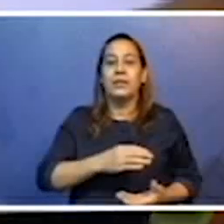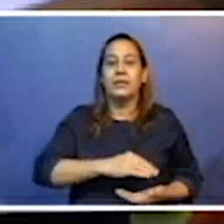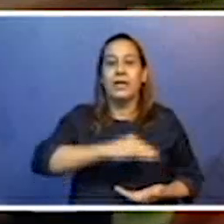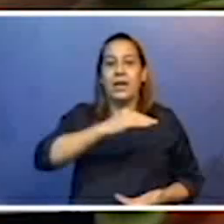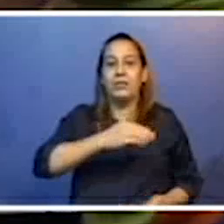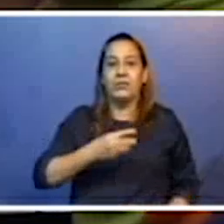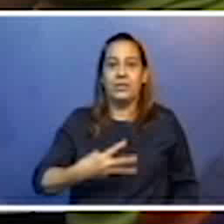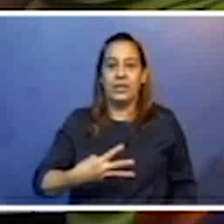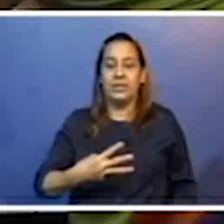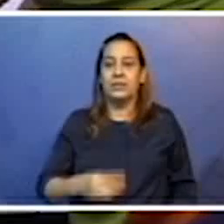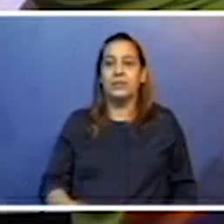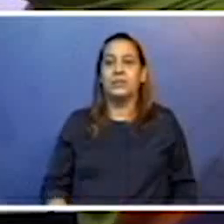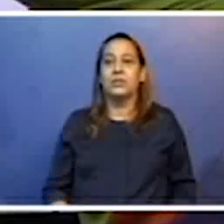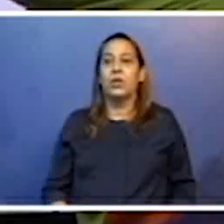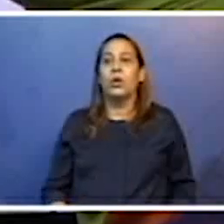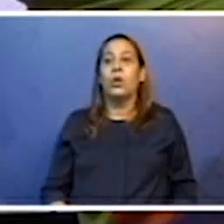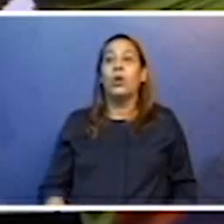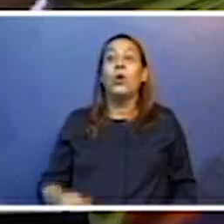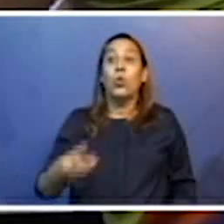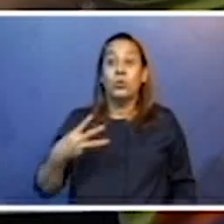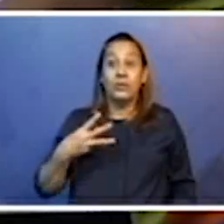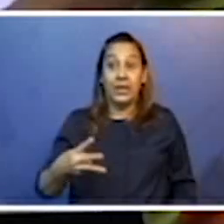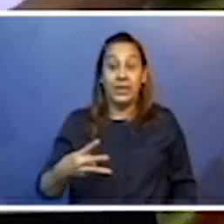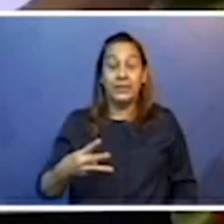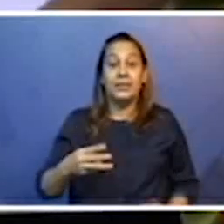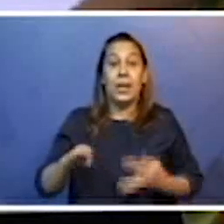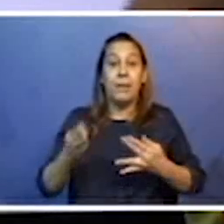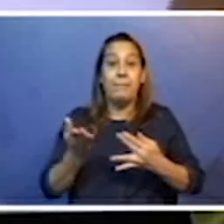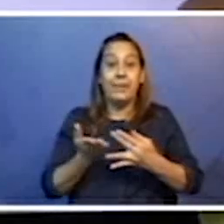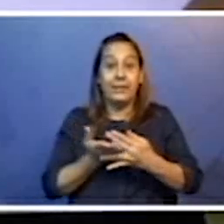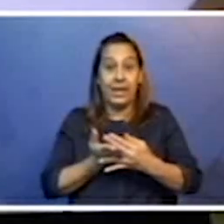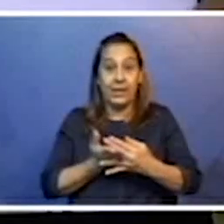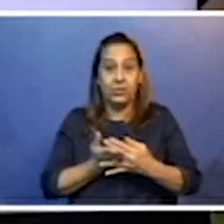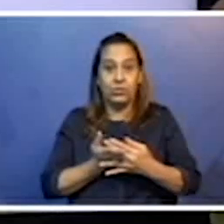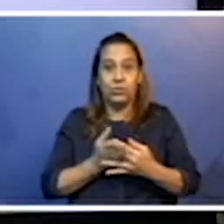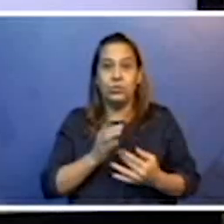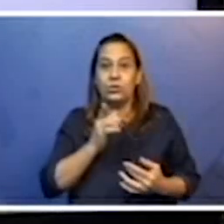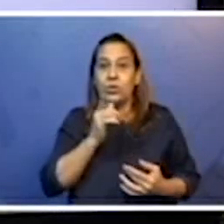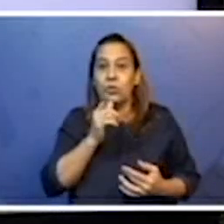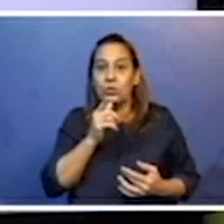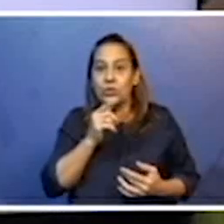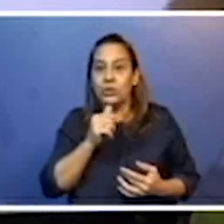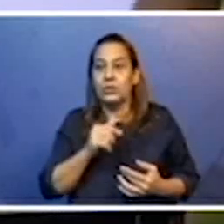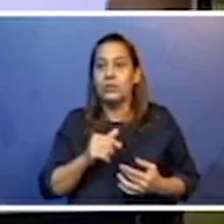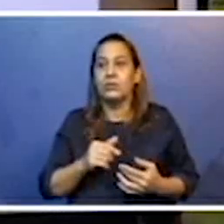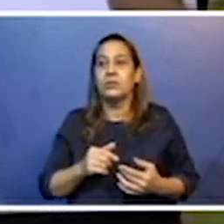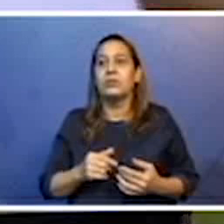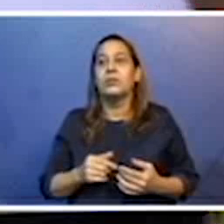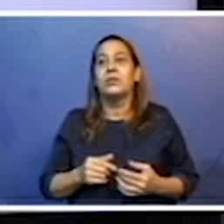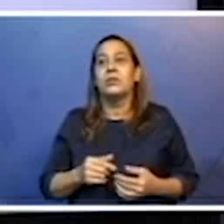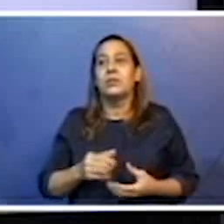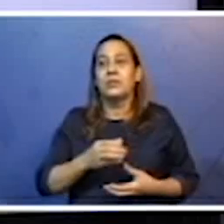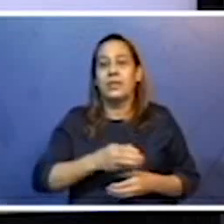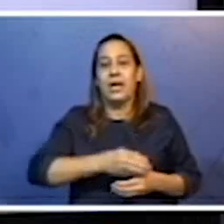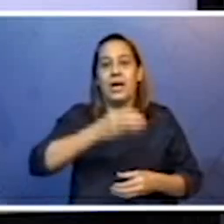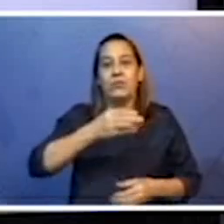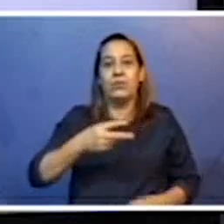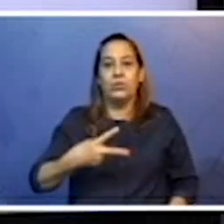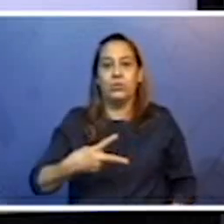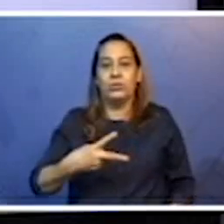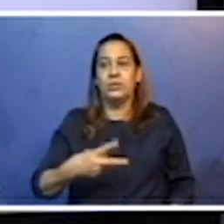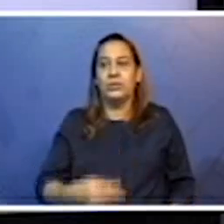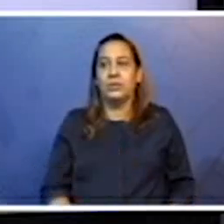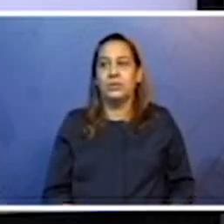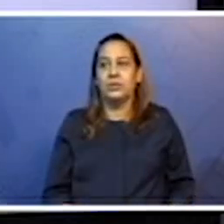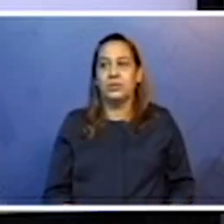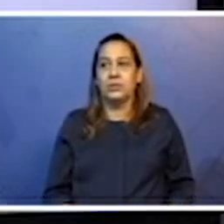ó, o recipiente 3, ele tem a metade da capacidade do recipiente 2, é isso mesmo, ó. Foi